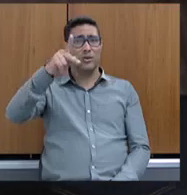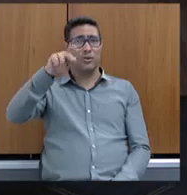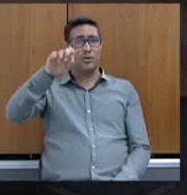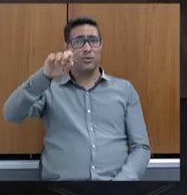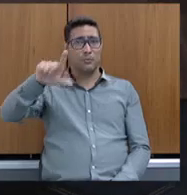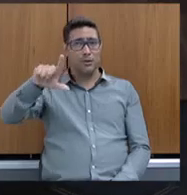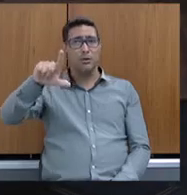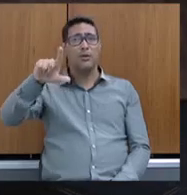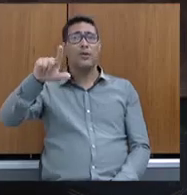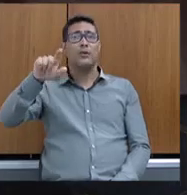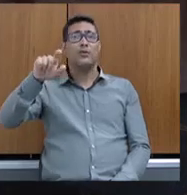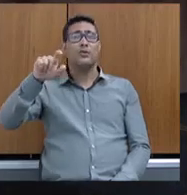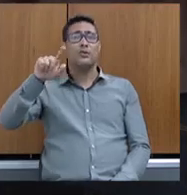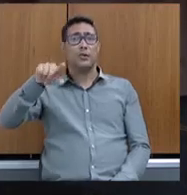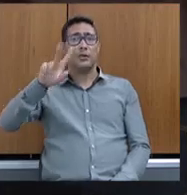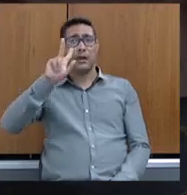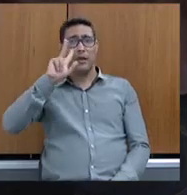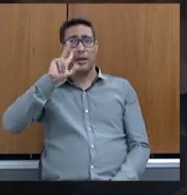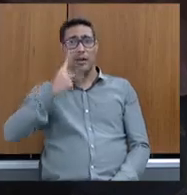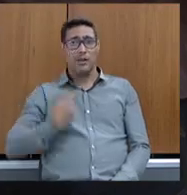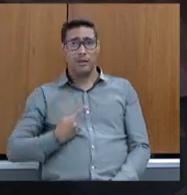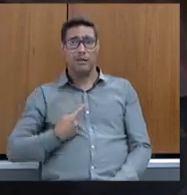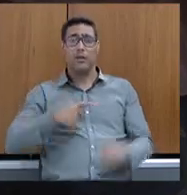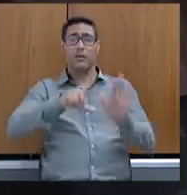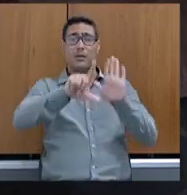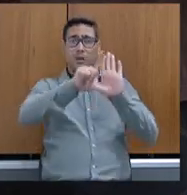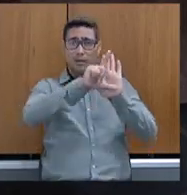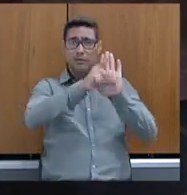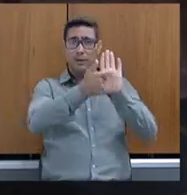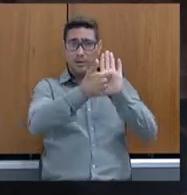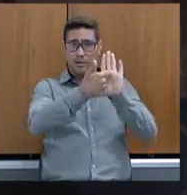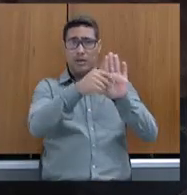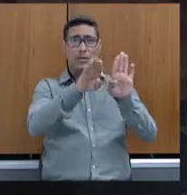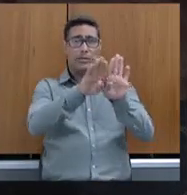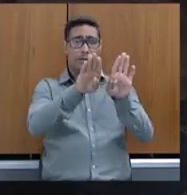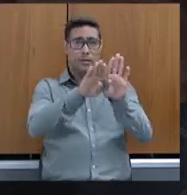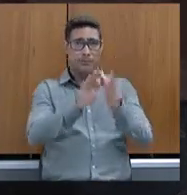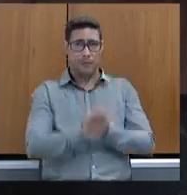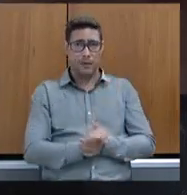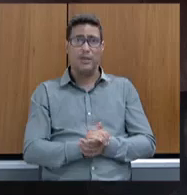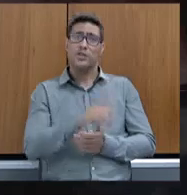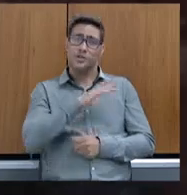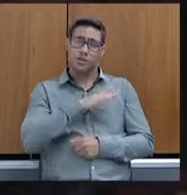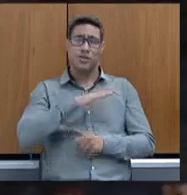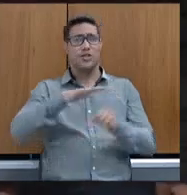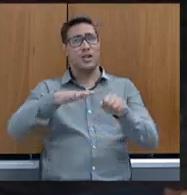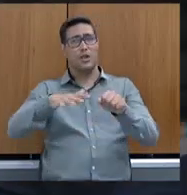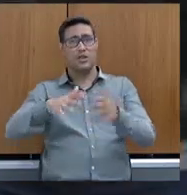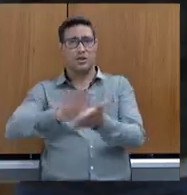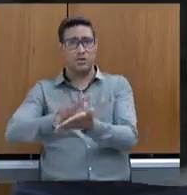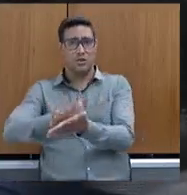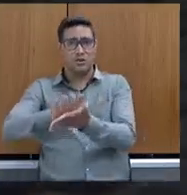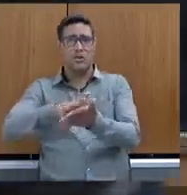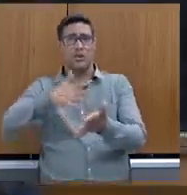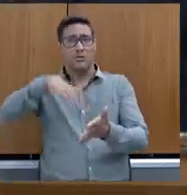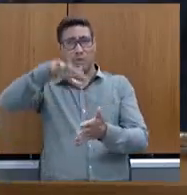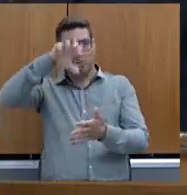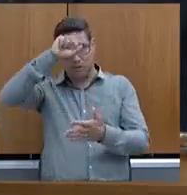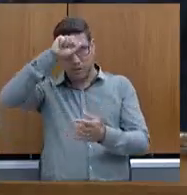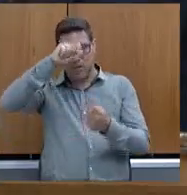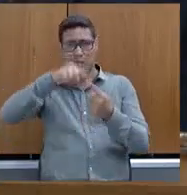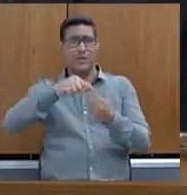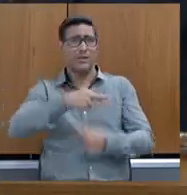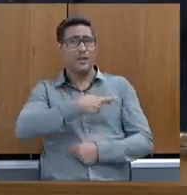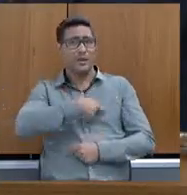passível de ser reconhecida pela lei rouanet desde então nós temos os terreiros nós temos as religiões todas